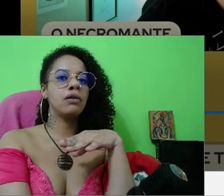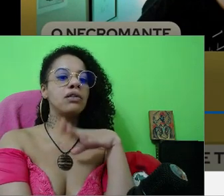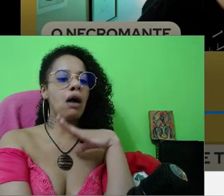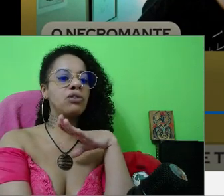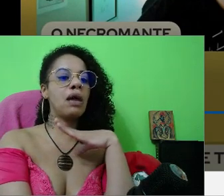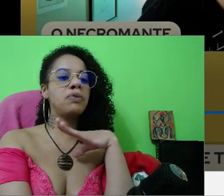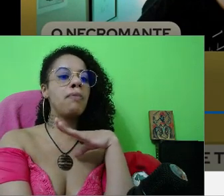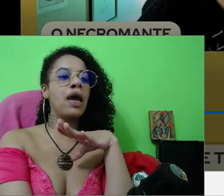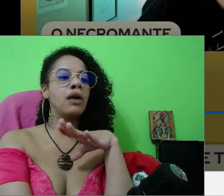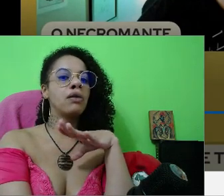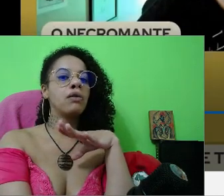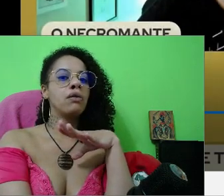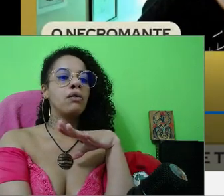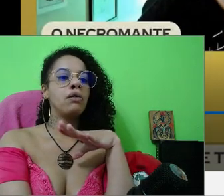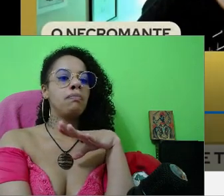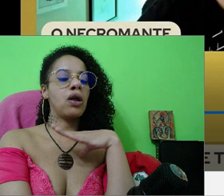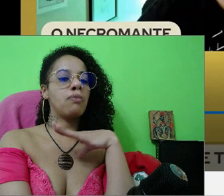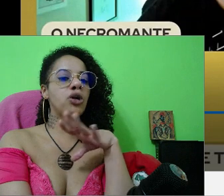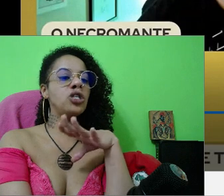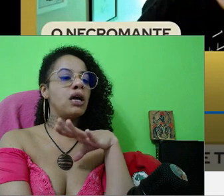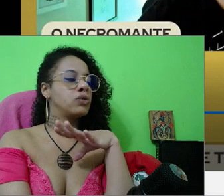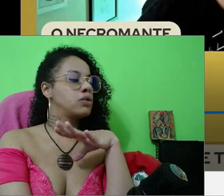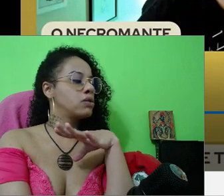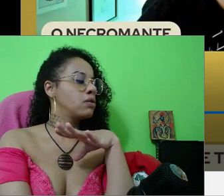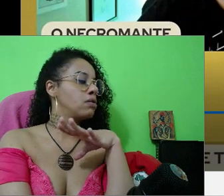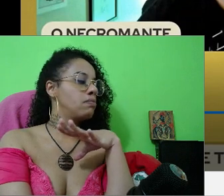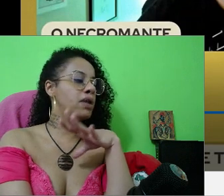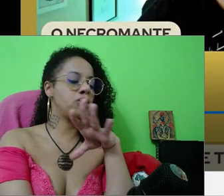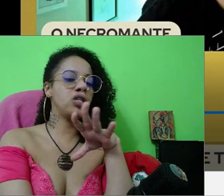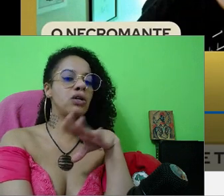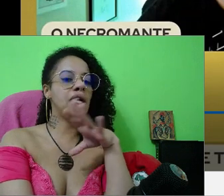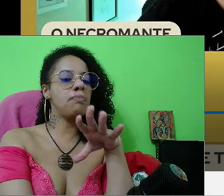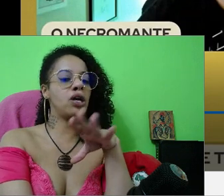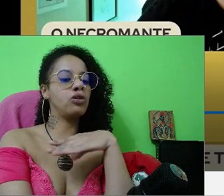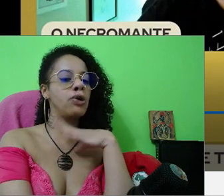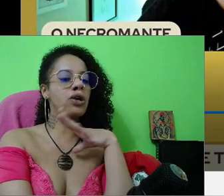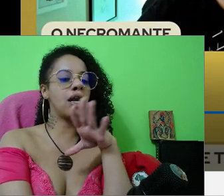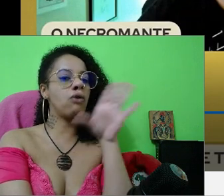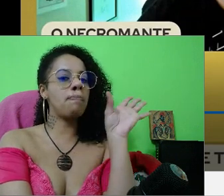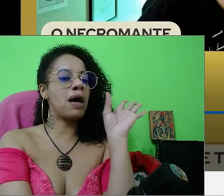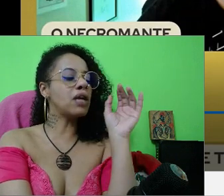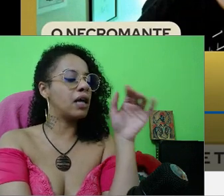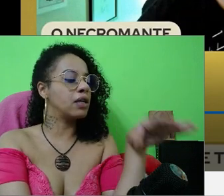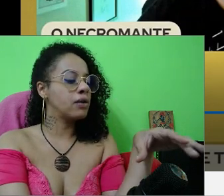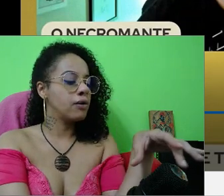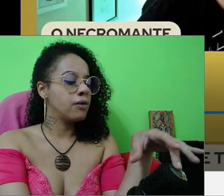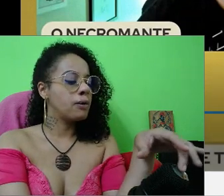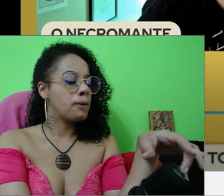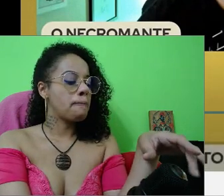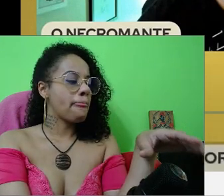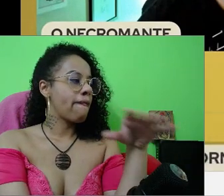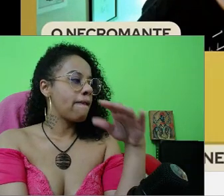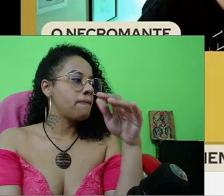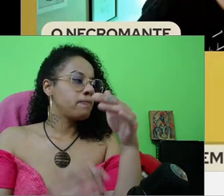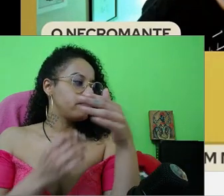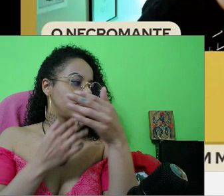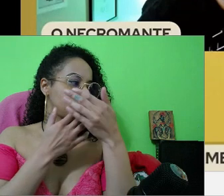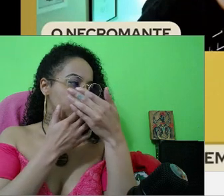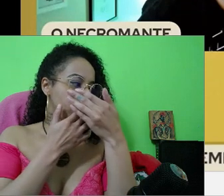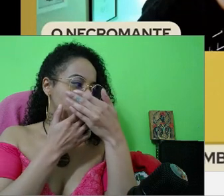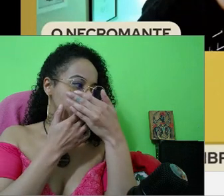né Dá um tempo também pelo amor de Deus pelo amor de Deus e lembrando no meu canal não apago nada